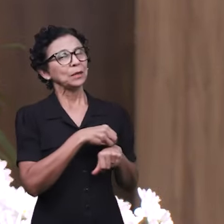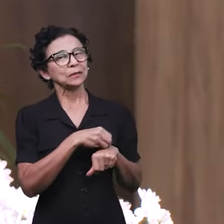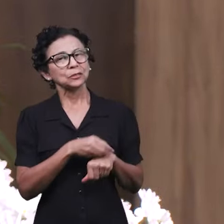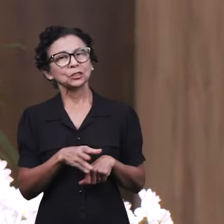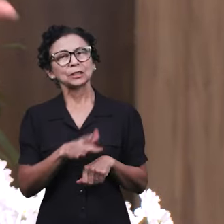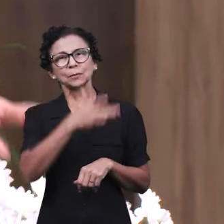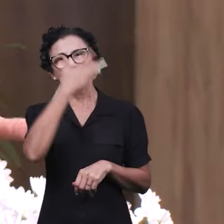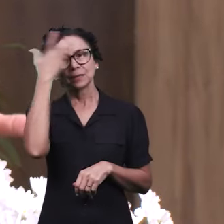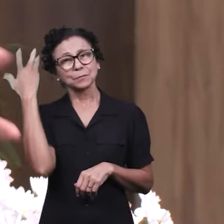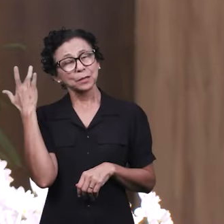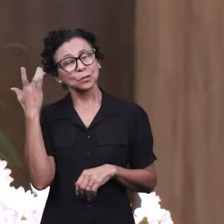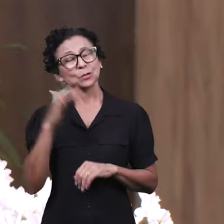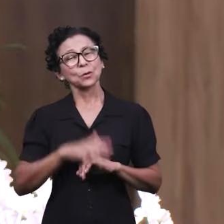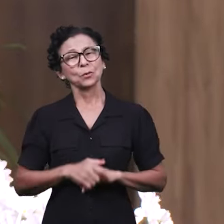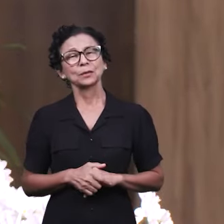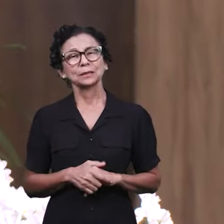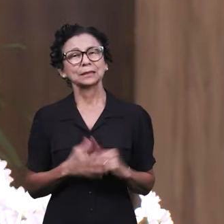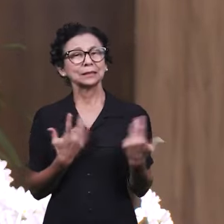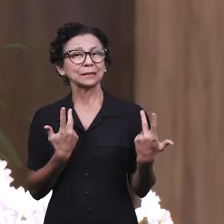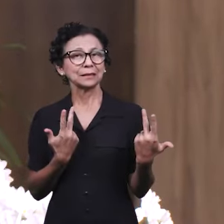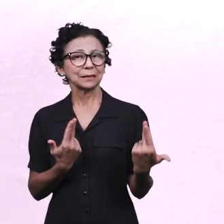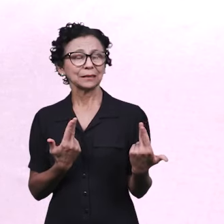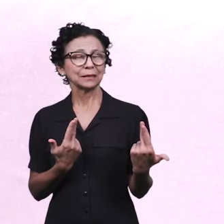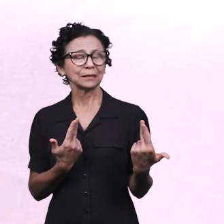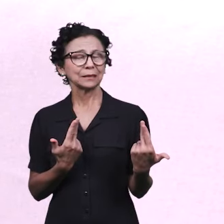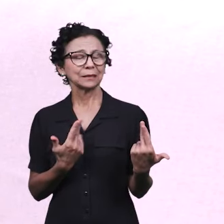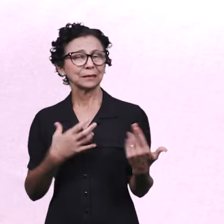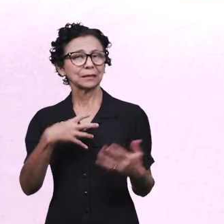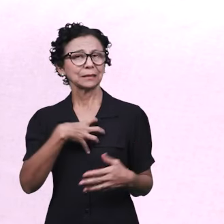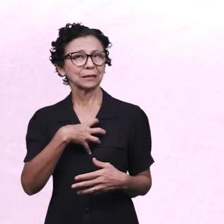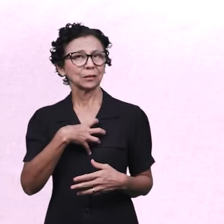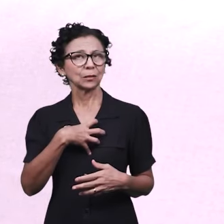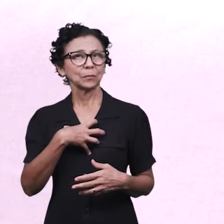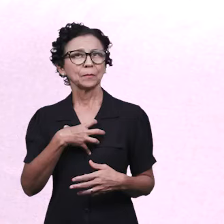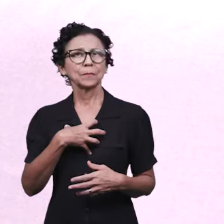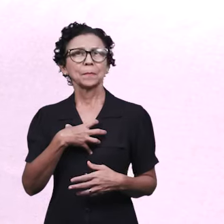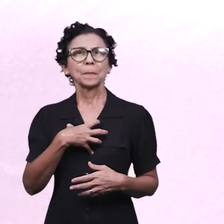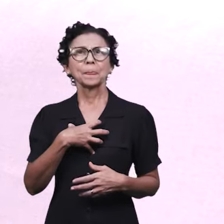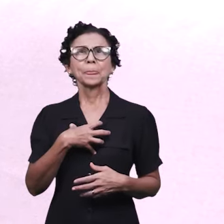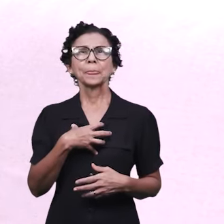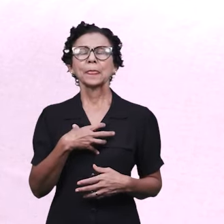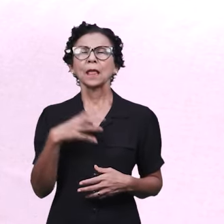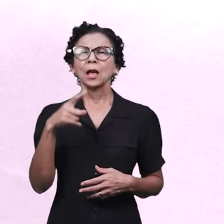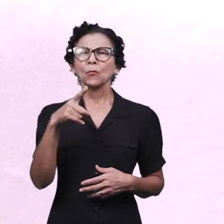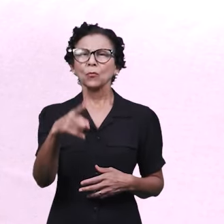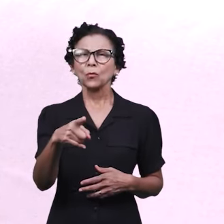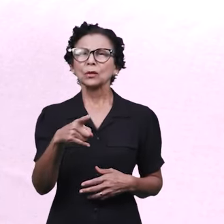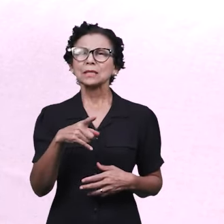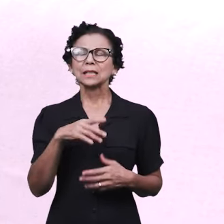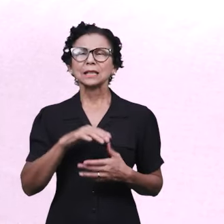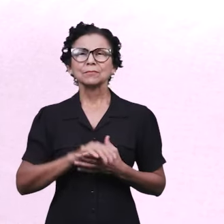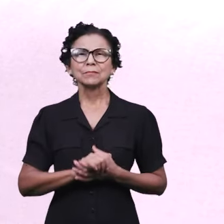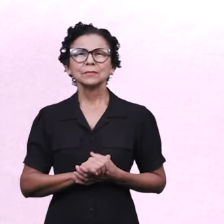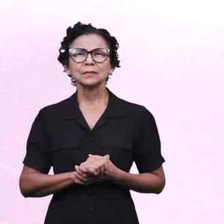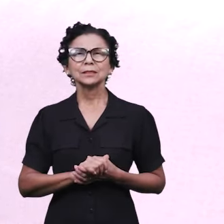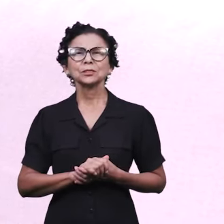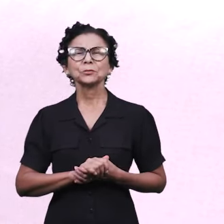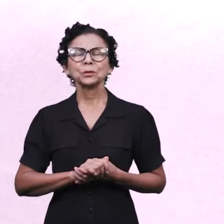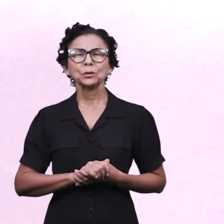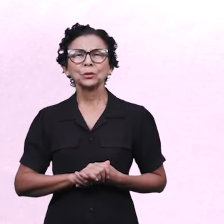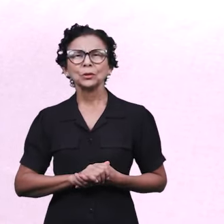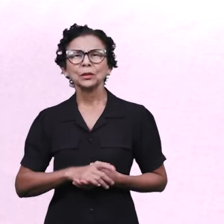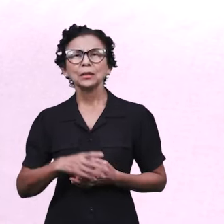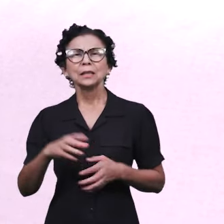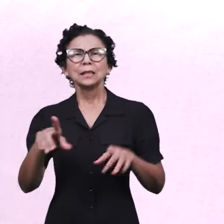assistindo e se identificam com essas condições você que se identificou com o que a gente falou hoje com sinais